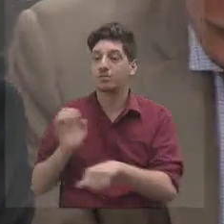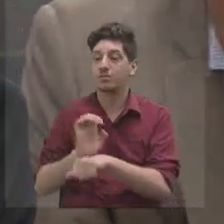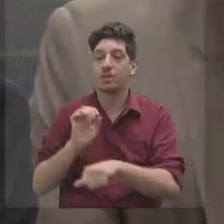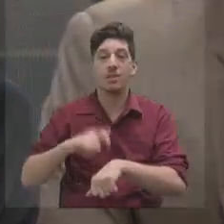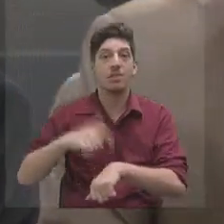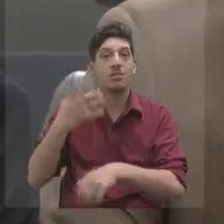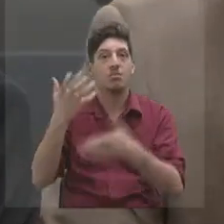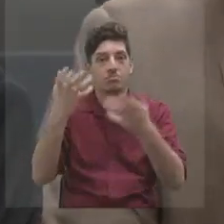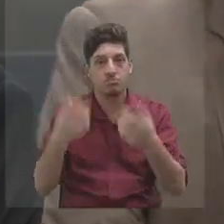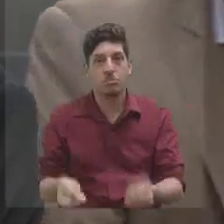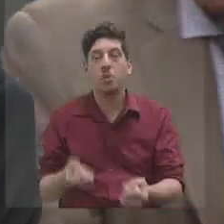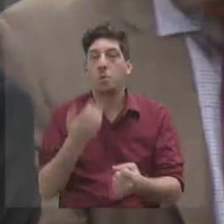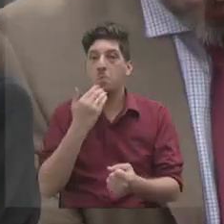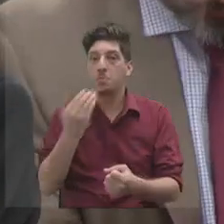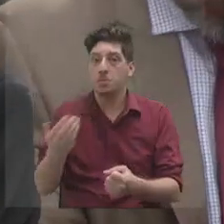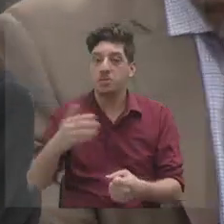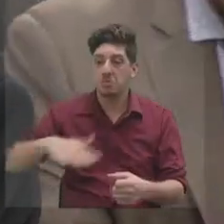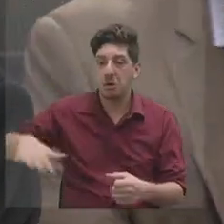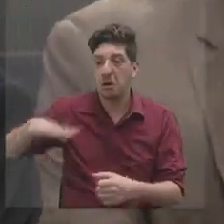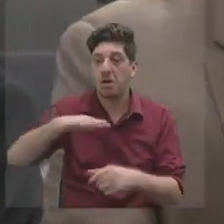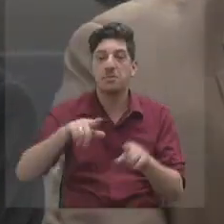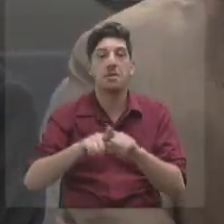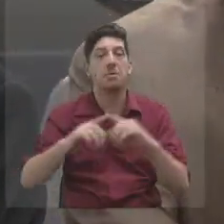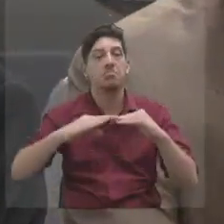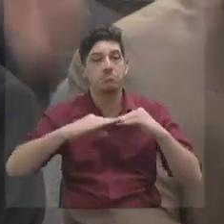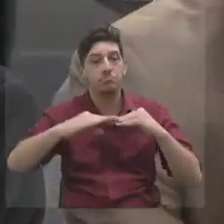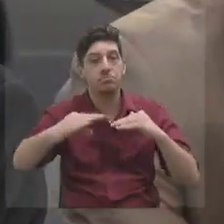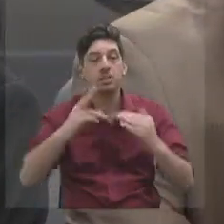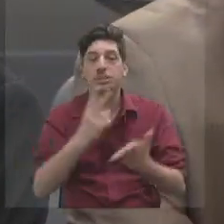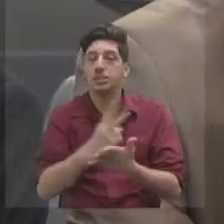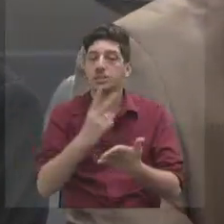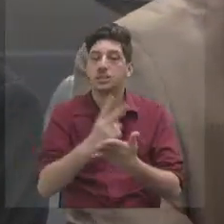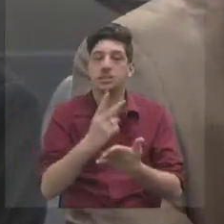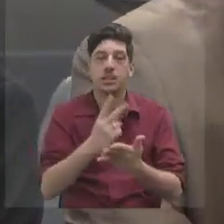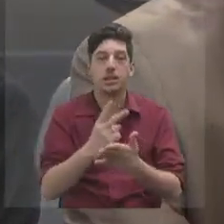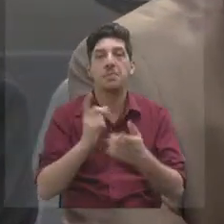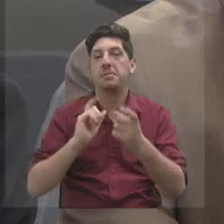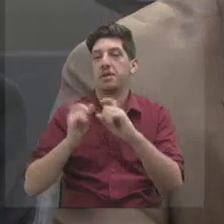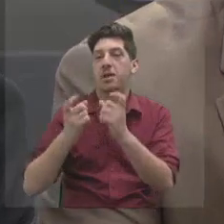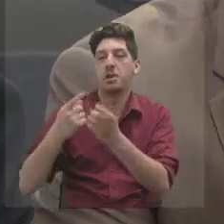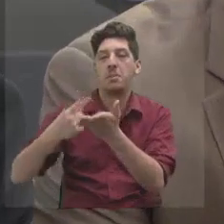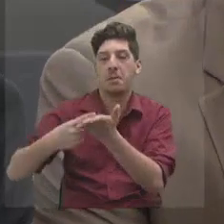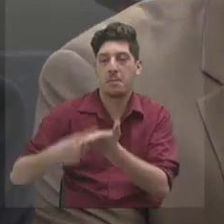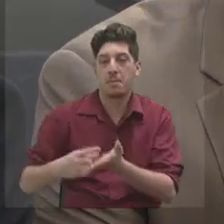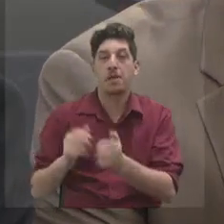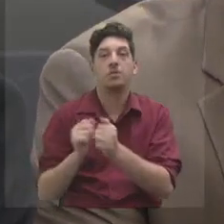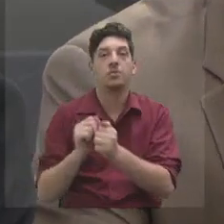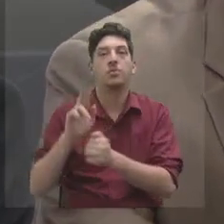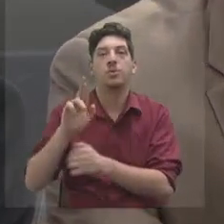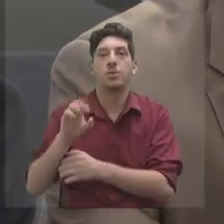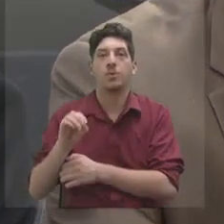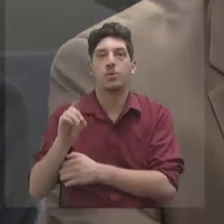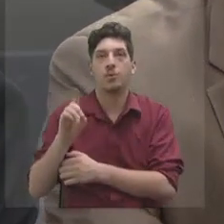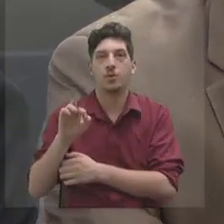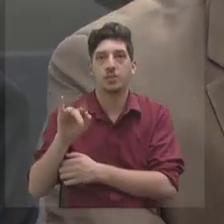de toda uma região incluindo essa estrada Eu sempre venho realizando reuniões com Dr Rodrigo e ele vem nos dizendo